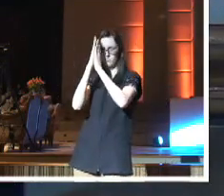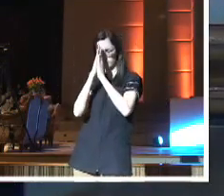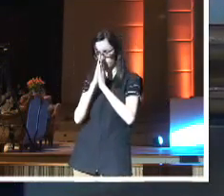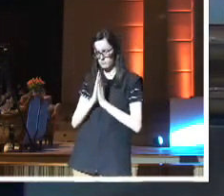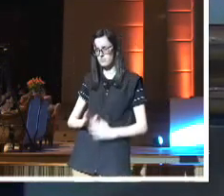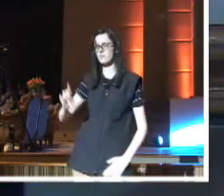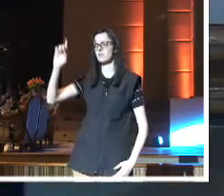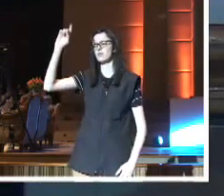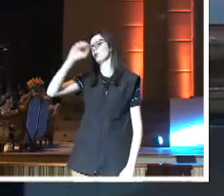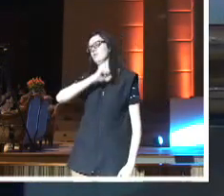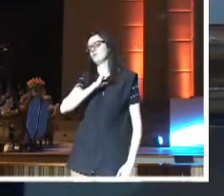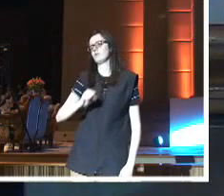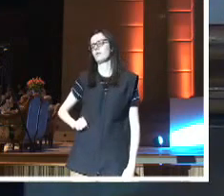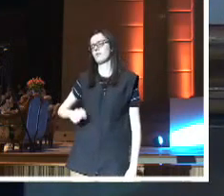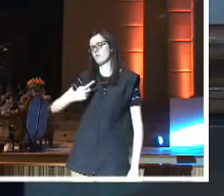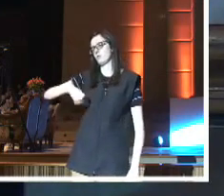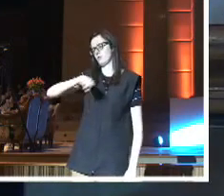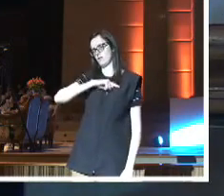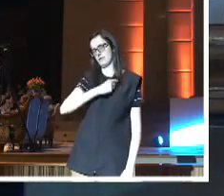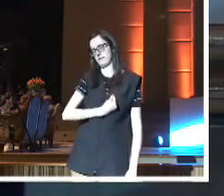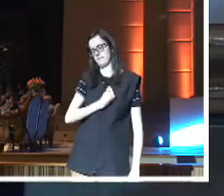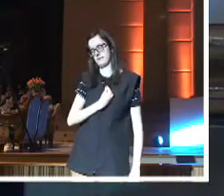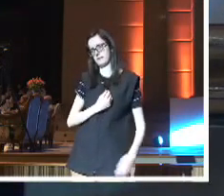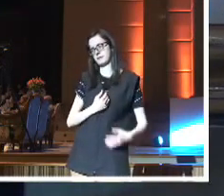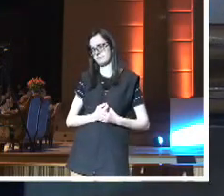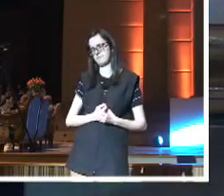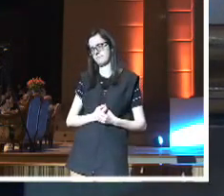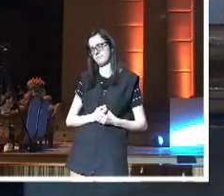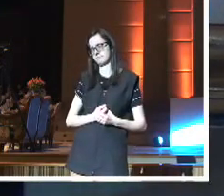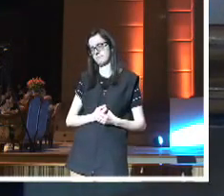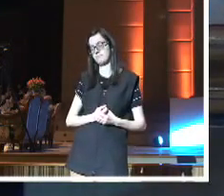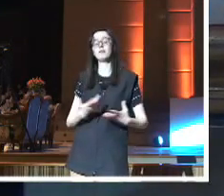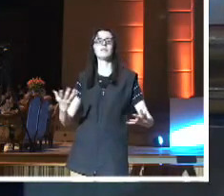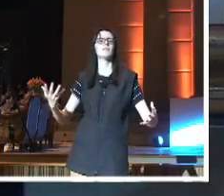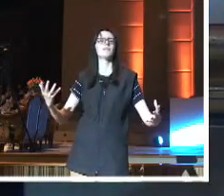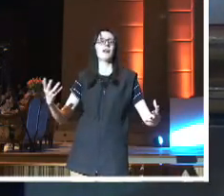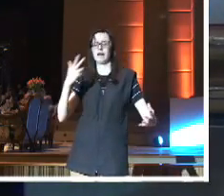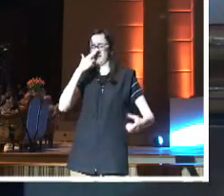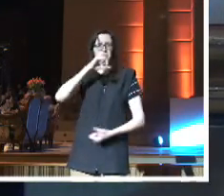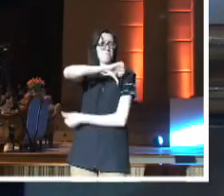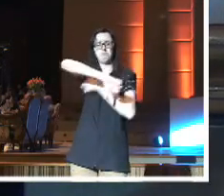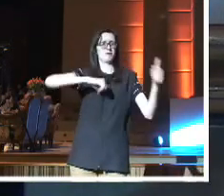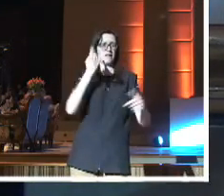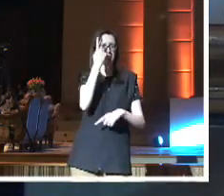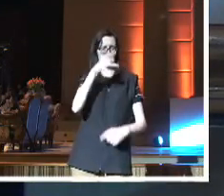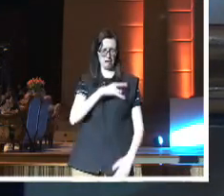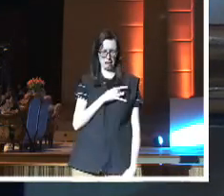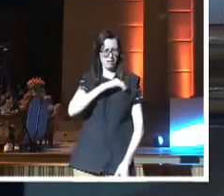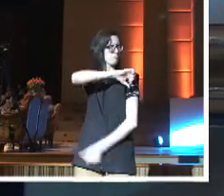Senhor da nossa vida. E então ele explode em adoração.